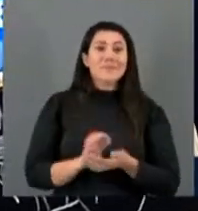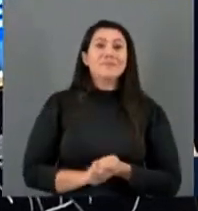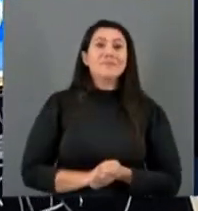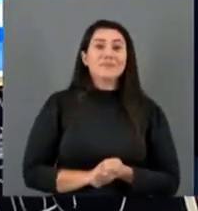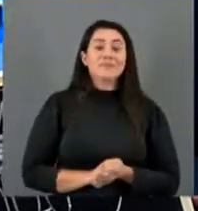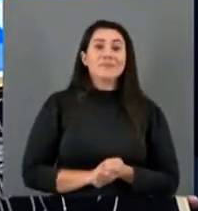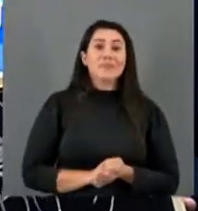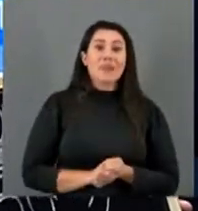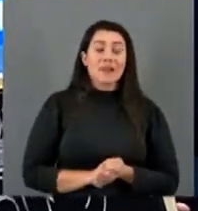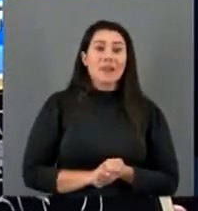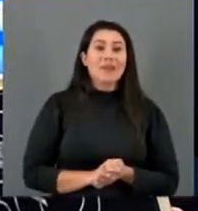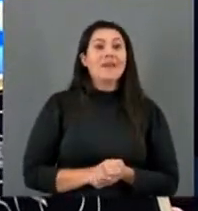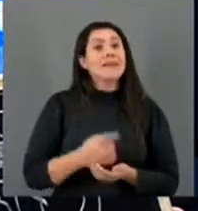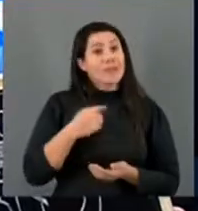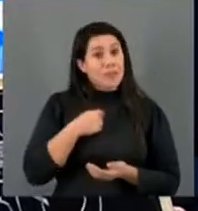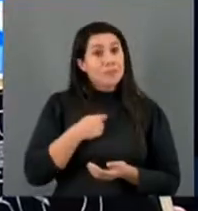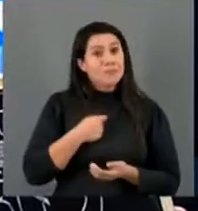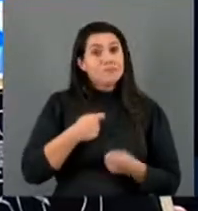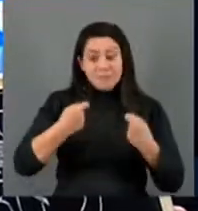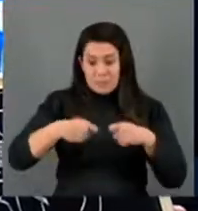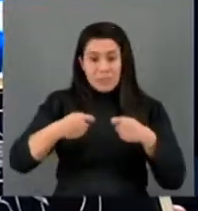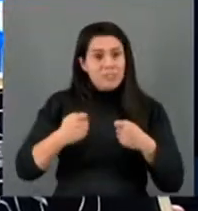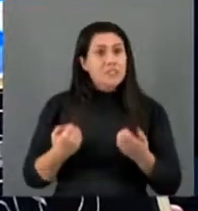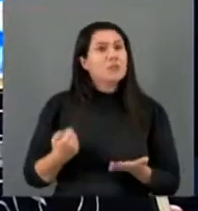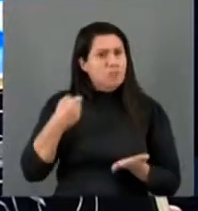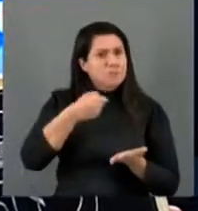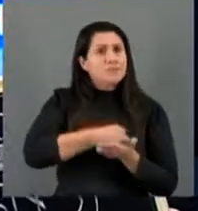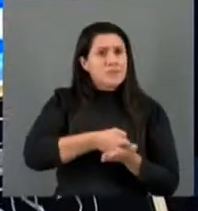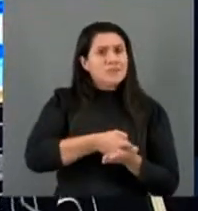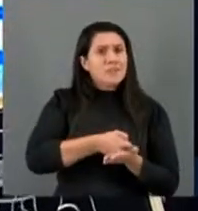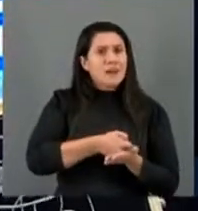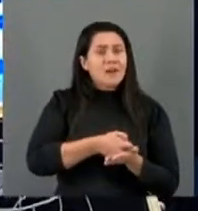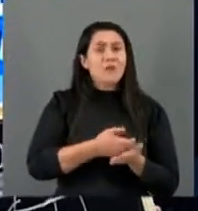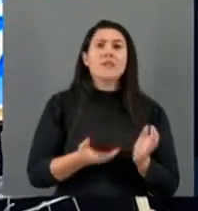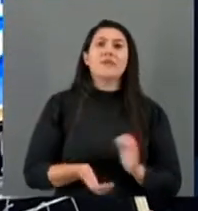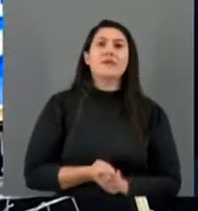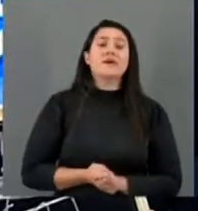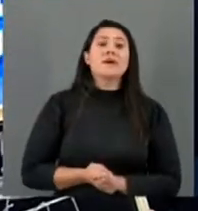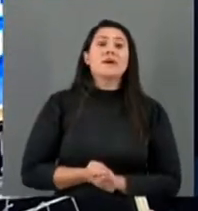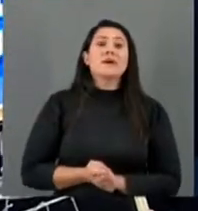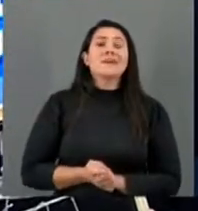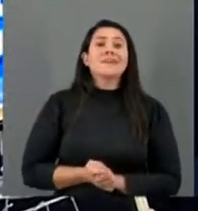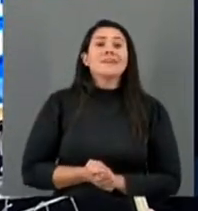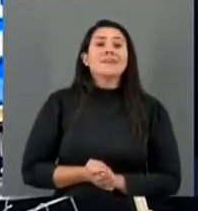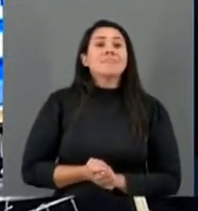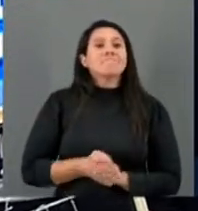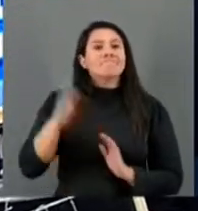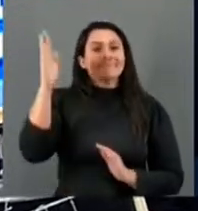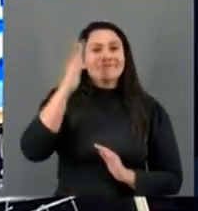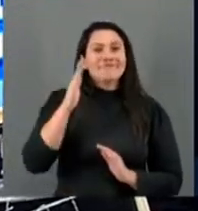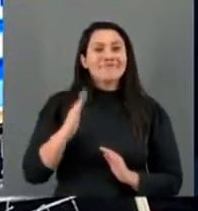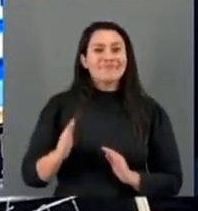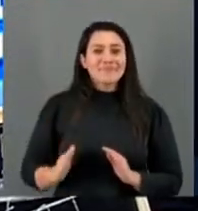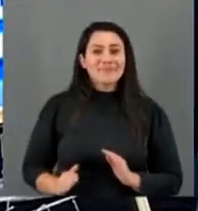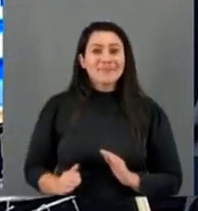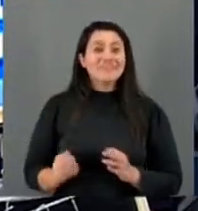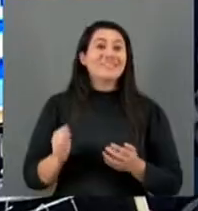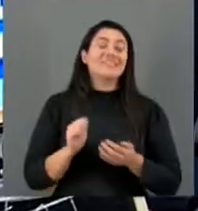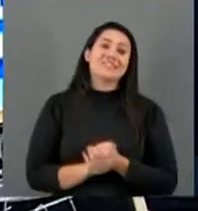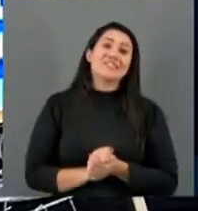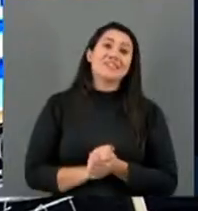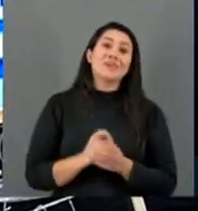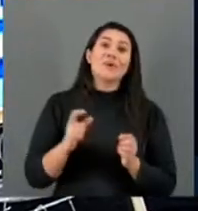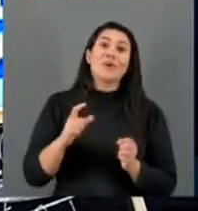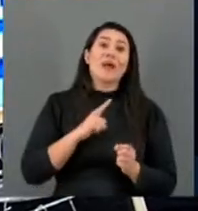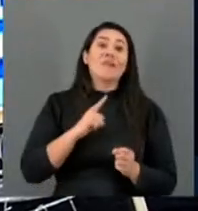E acho que é minha obrigação, aliás, é do regimento dessa casa. Mas, olha, o Brasil está ficando numa situação em que o seguinte,